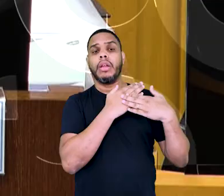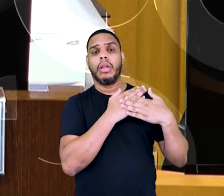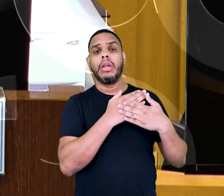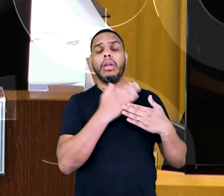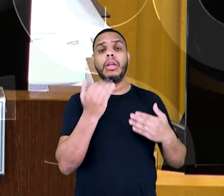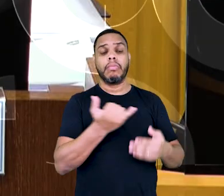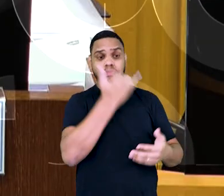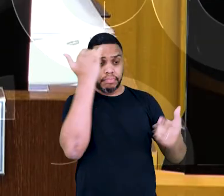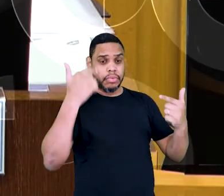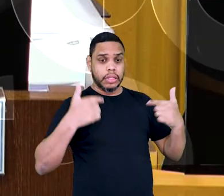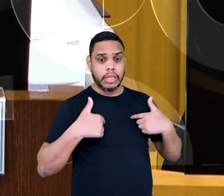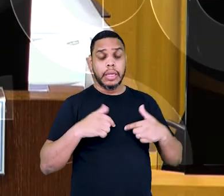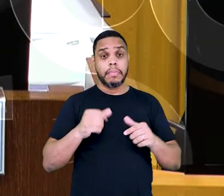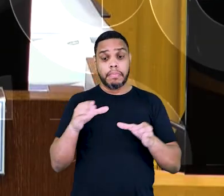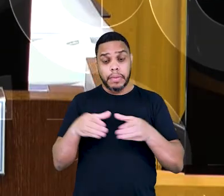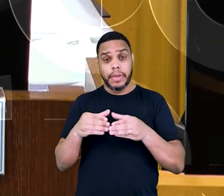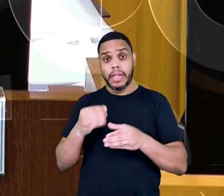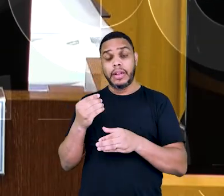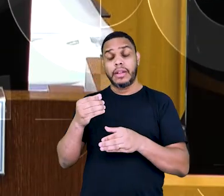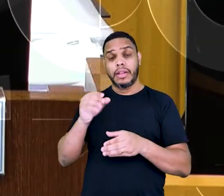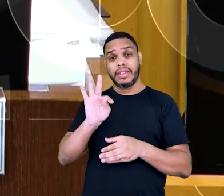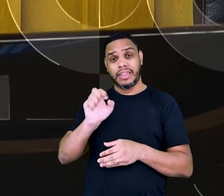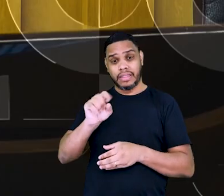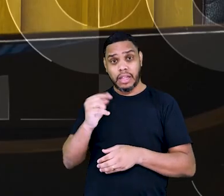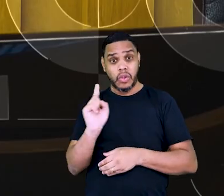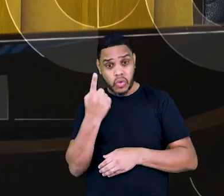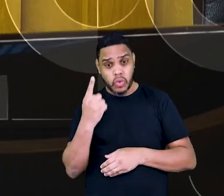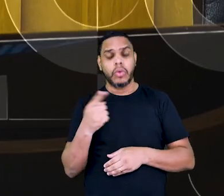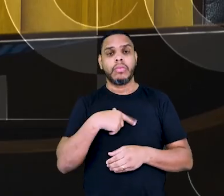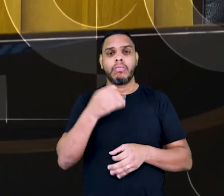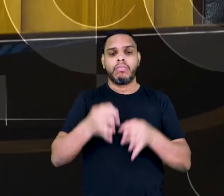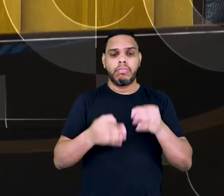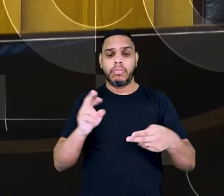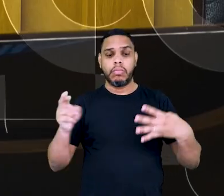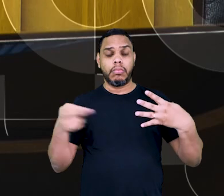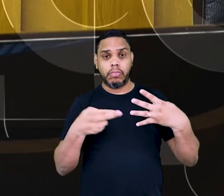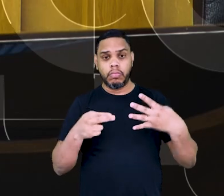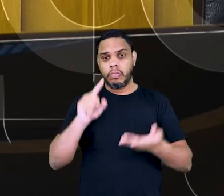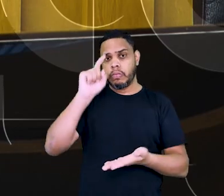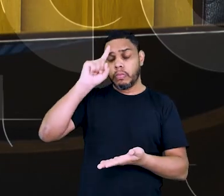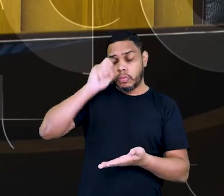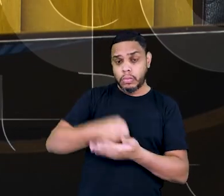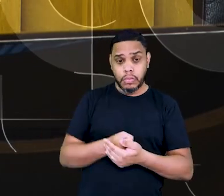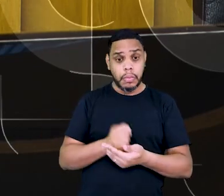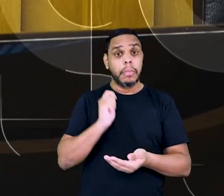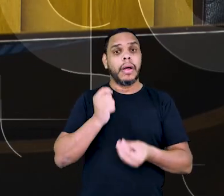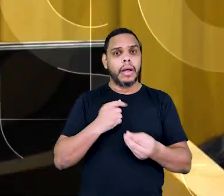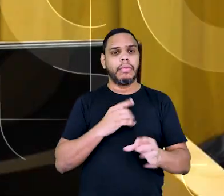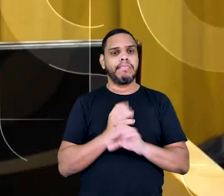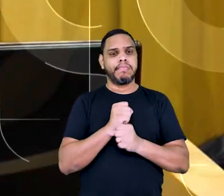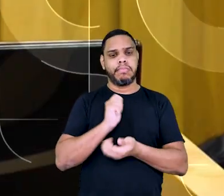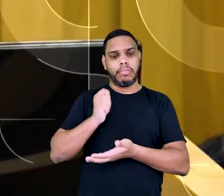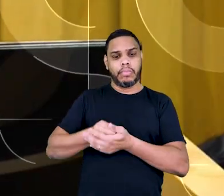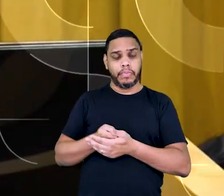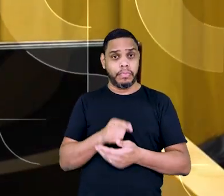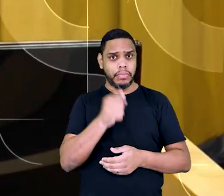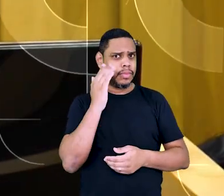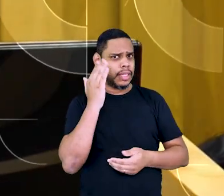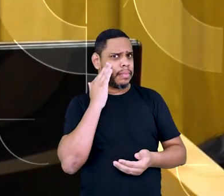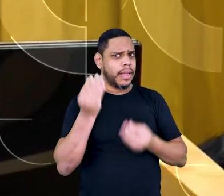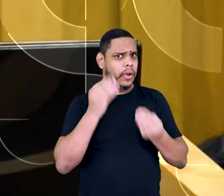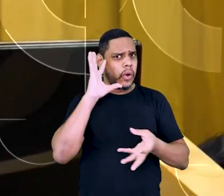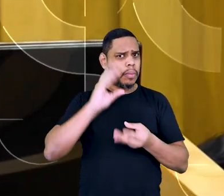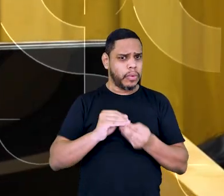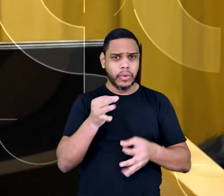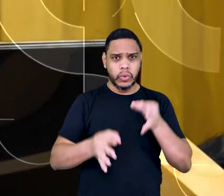acidente. A primeira turma do TST avaliou o recurso da empregadora contra a condenação ao pagamento de indenização. Saiba o resultado desse